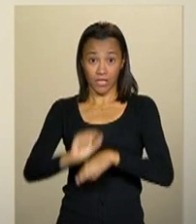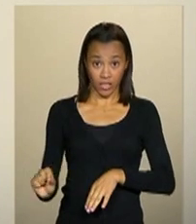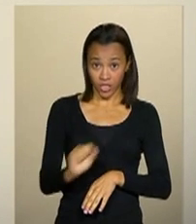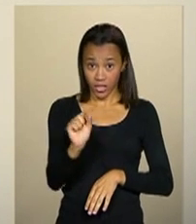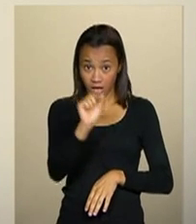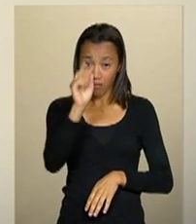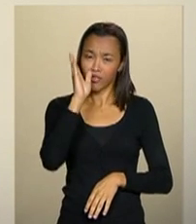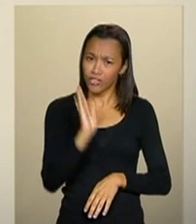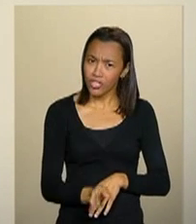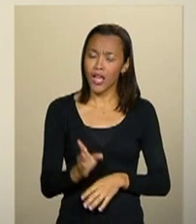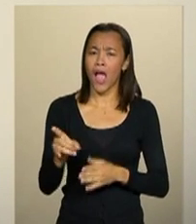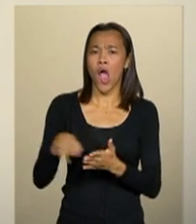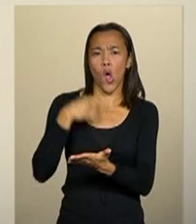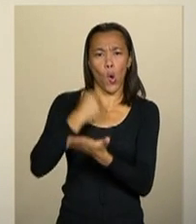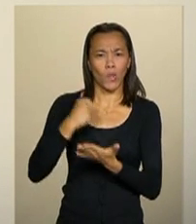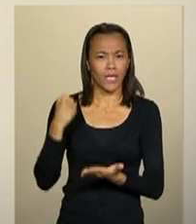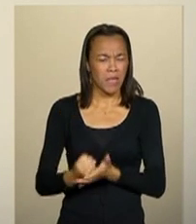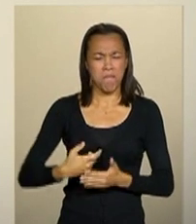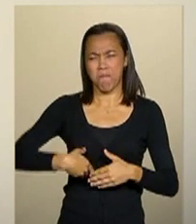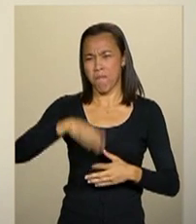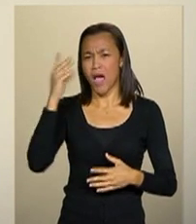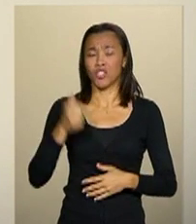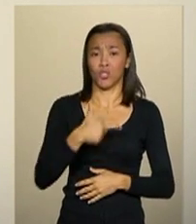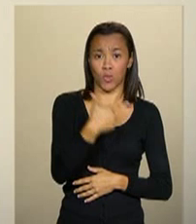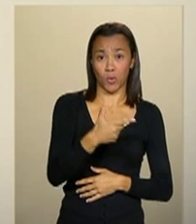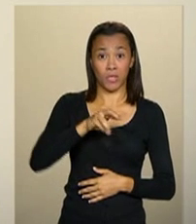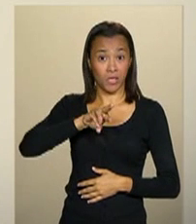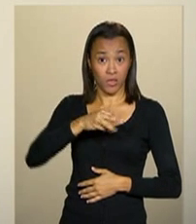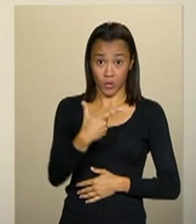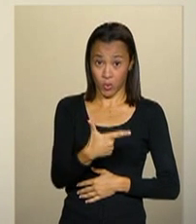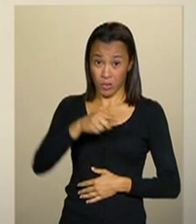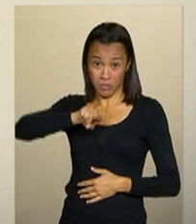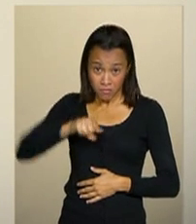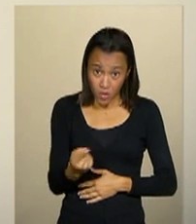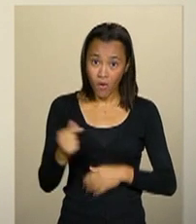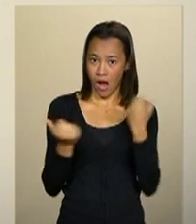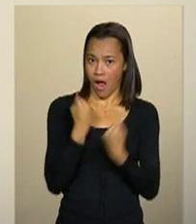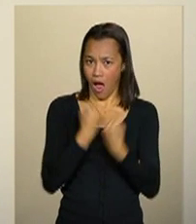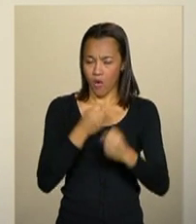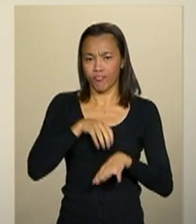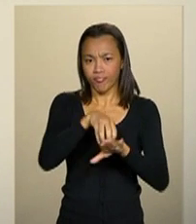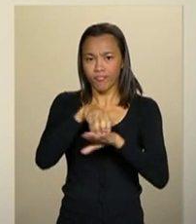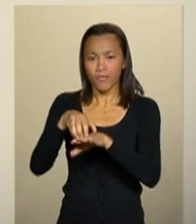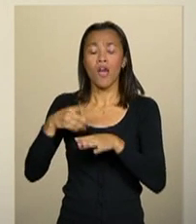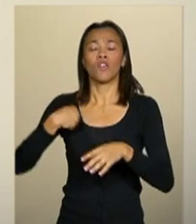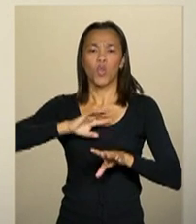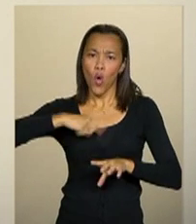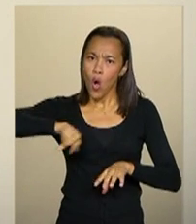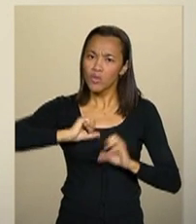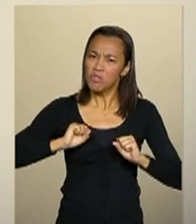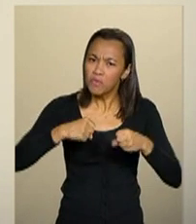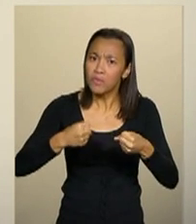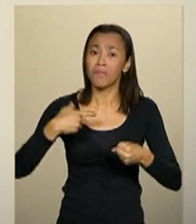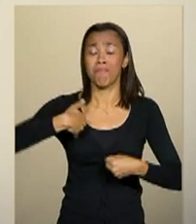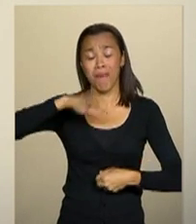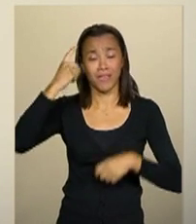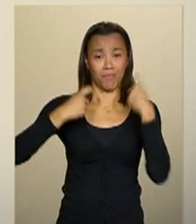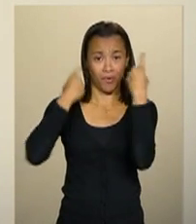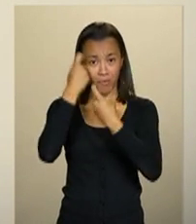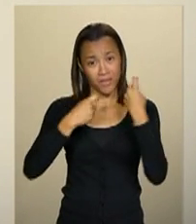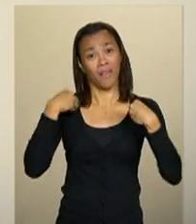que já contrataram mais de dois mil carros-pipa todo esse esforço Luciano é porque a nossa maior preocupação